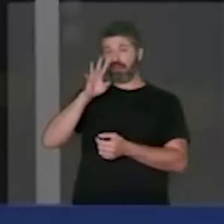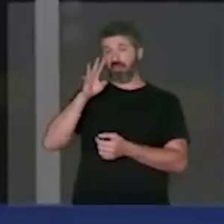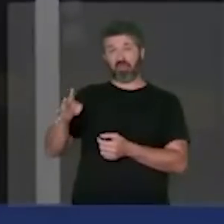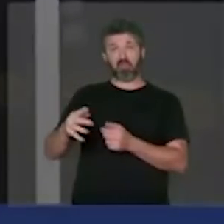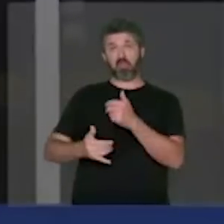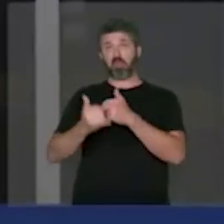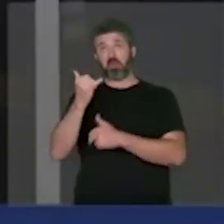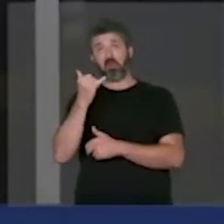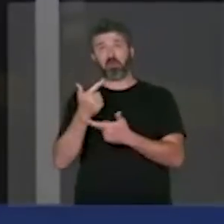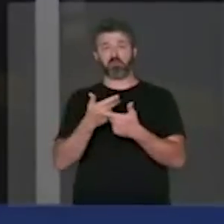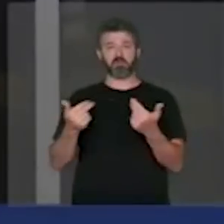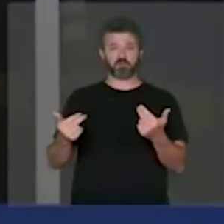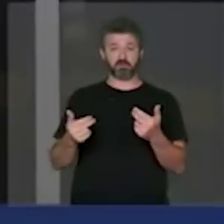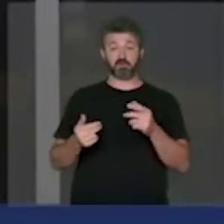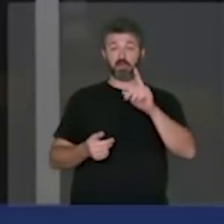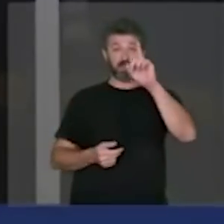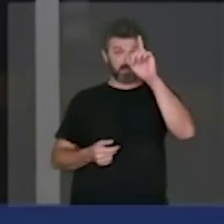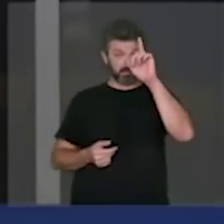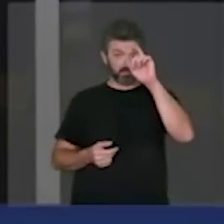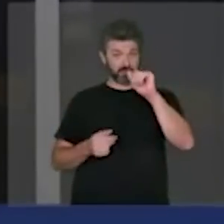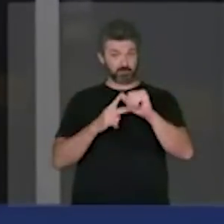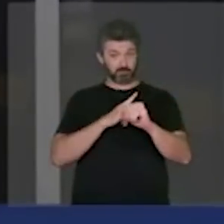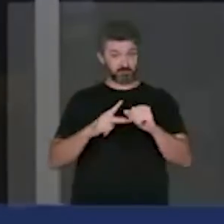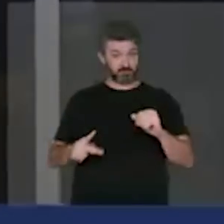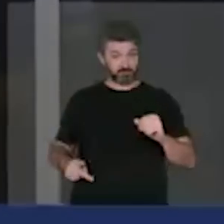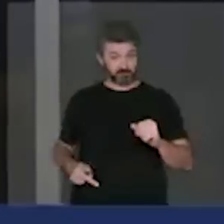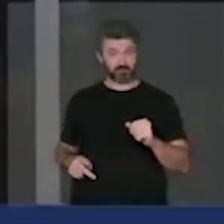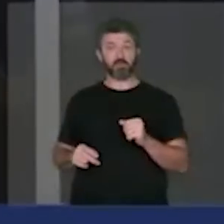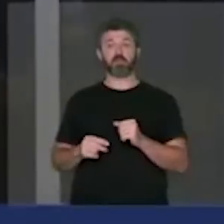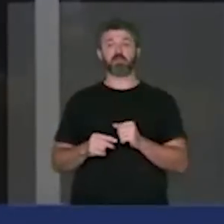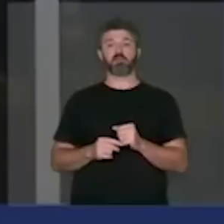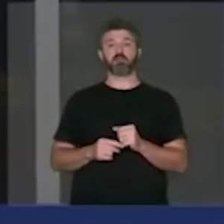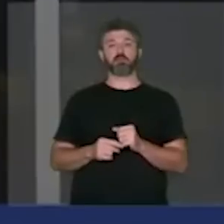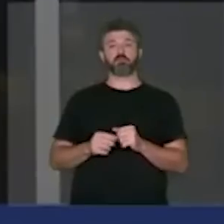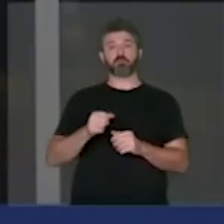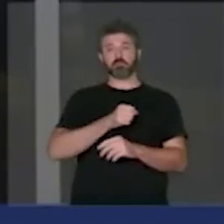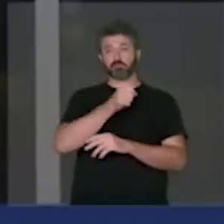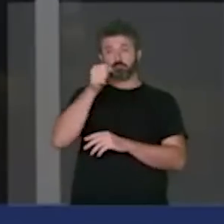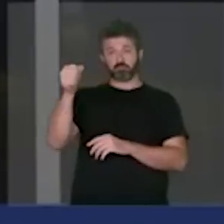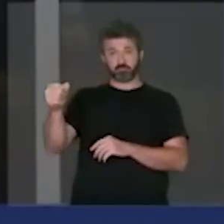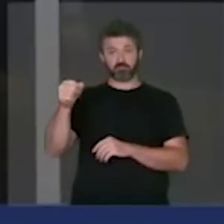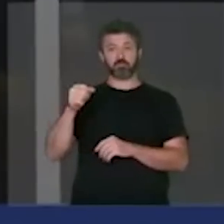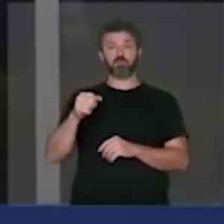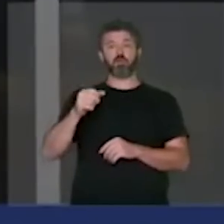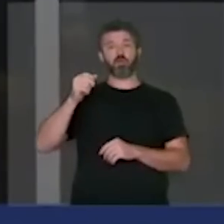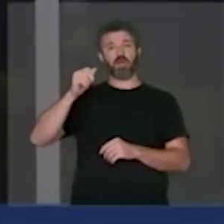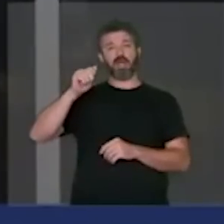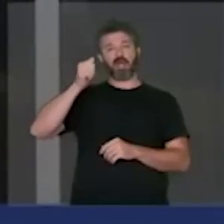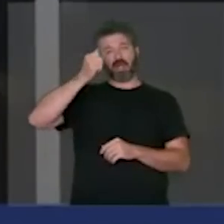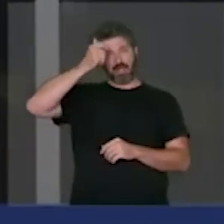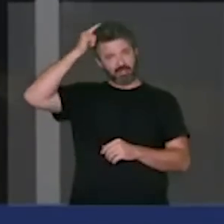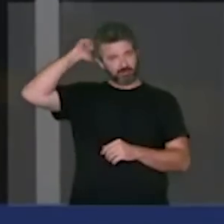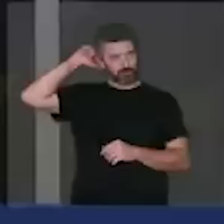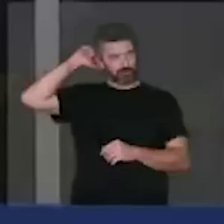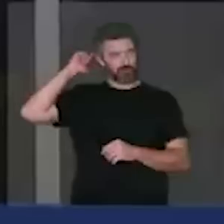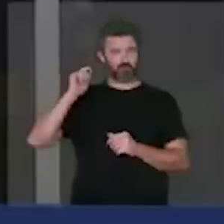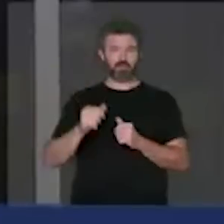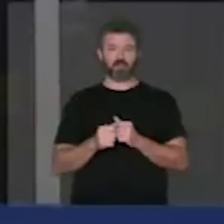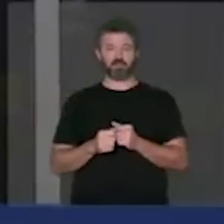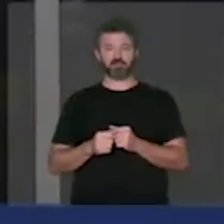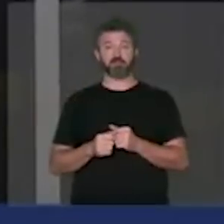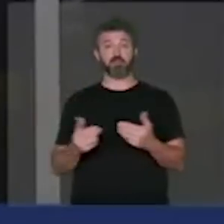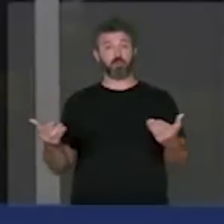presidente, aliás, que colocou no Supremo Tribunal Federal o ministro Alexandre de Moraes, que